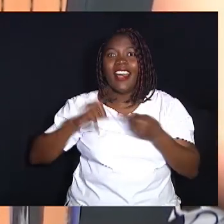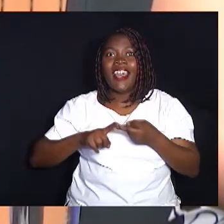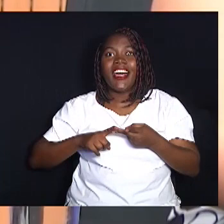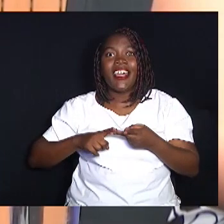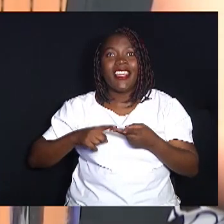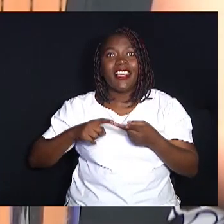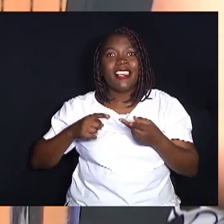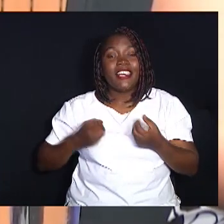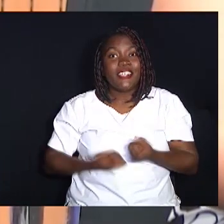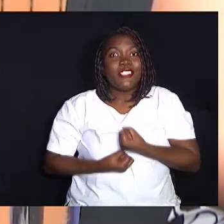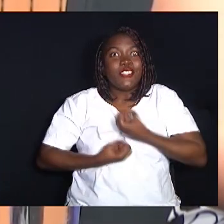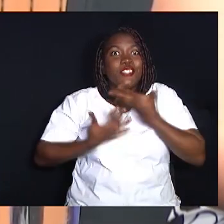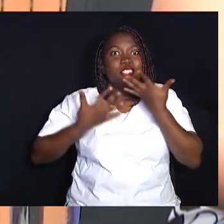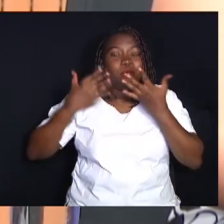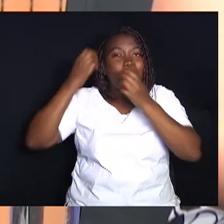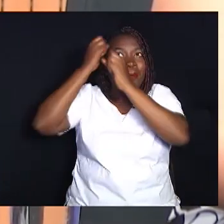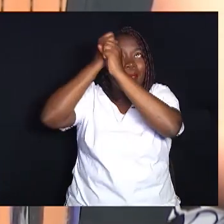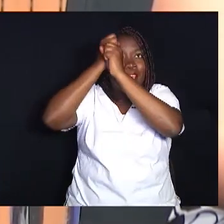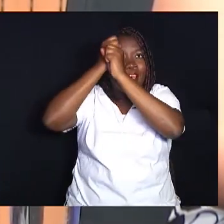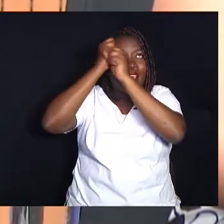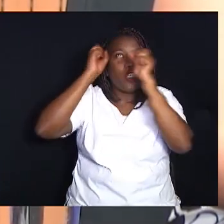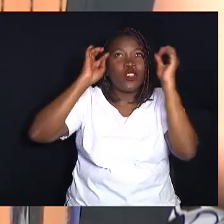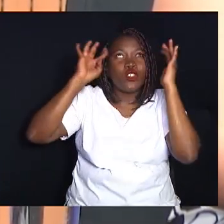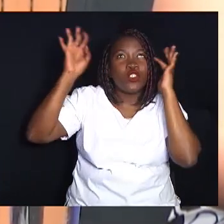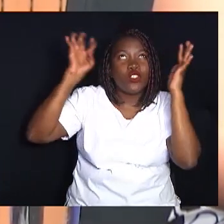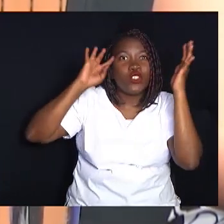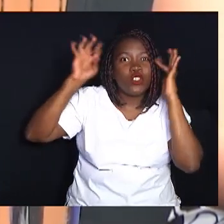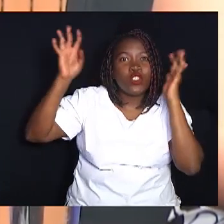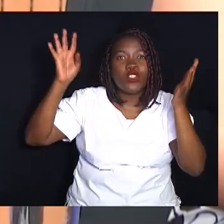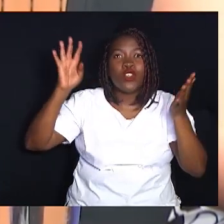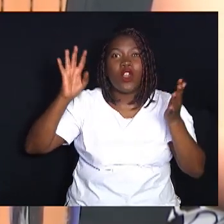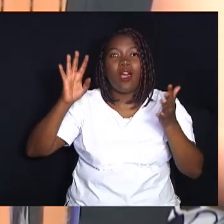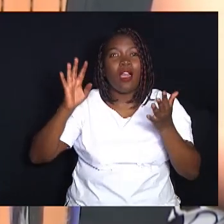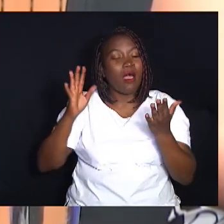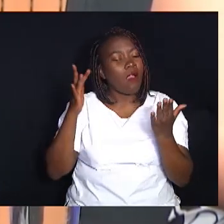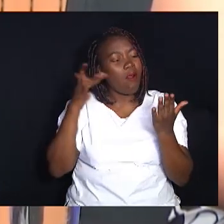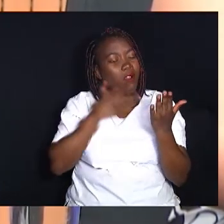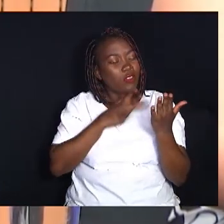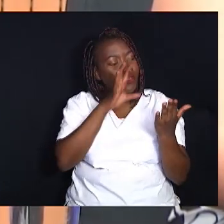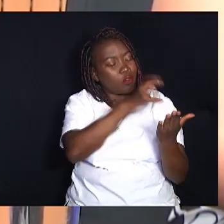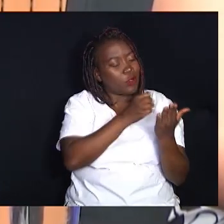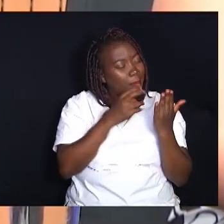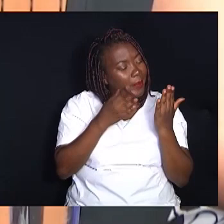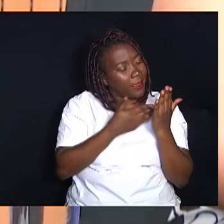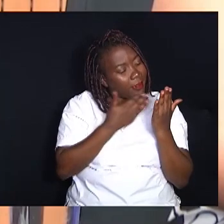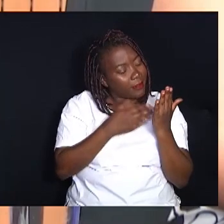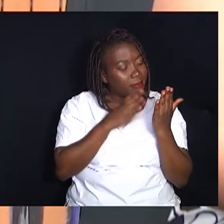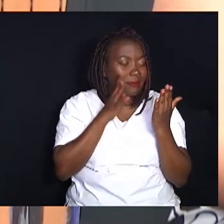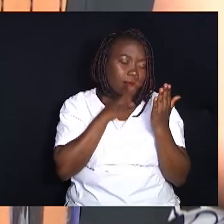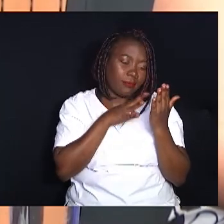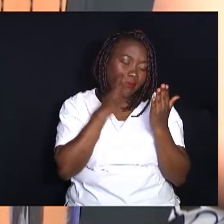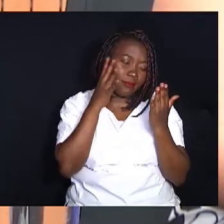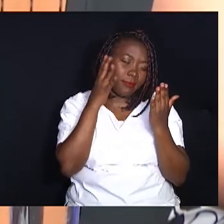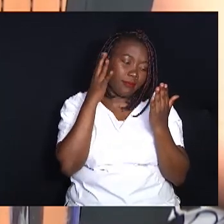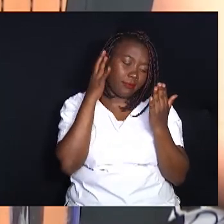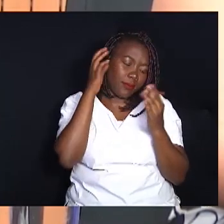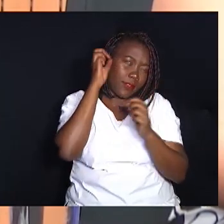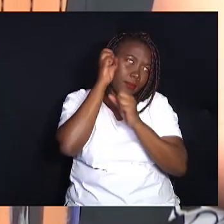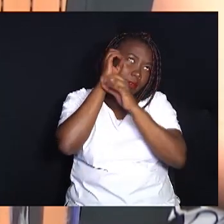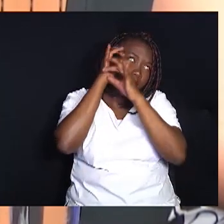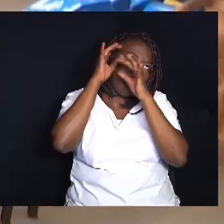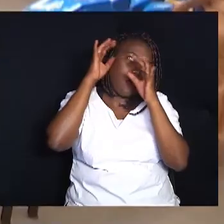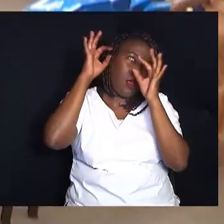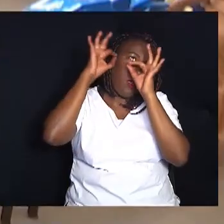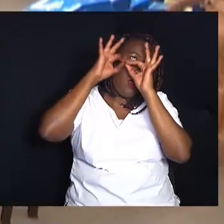desperta sonhos, né? Como é gostoso a gente viajar, pega um livro e entra naquela história e começa a imaginar e vai longe, né? Isso